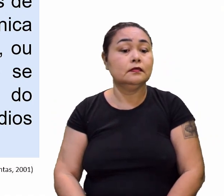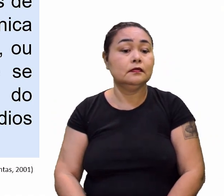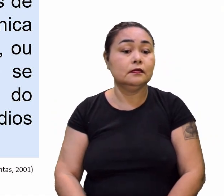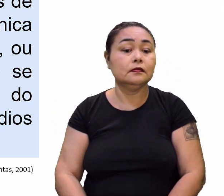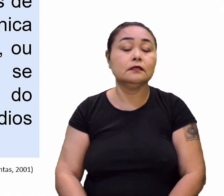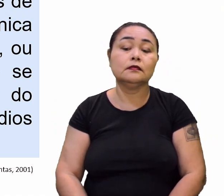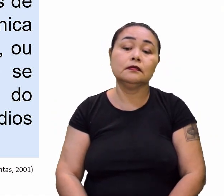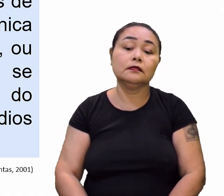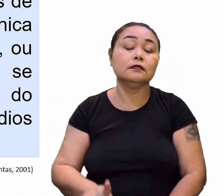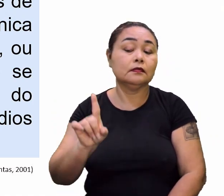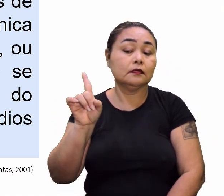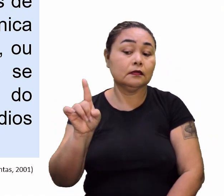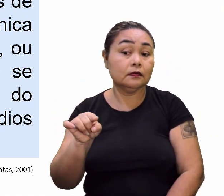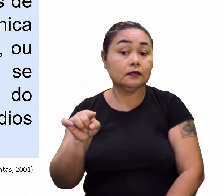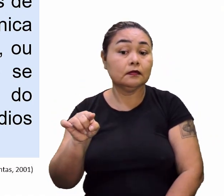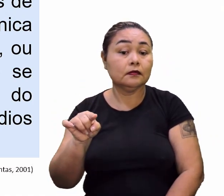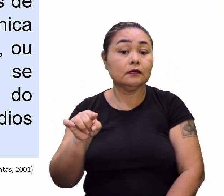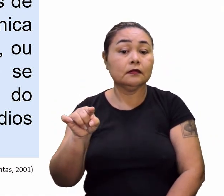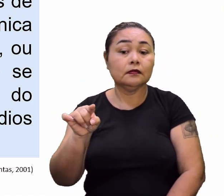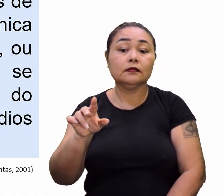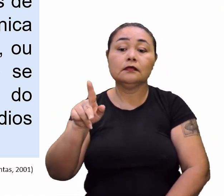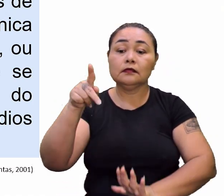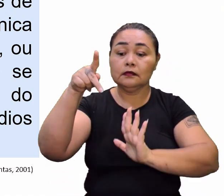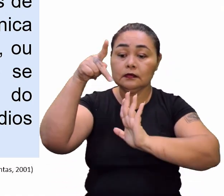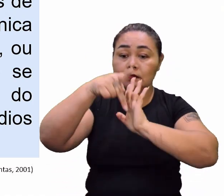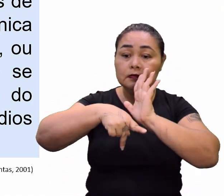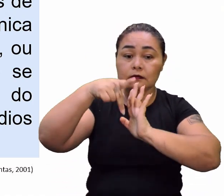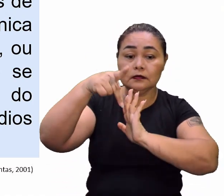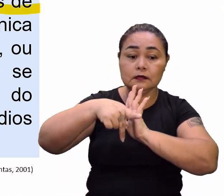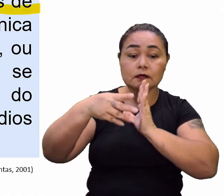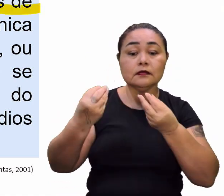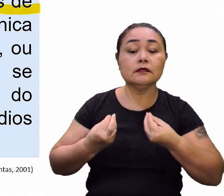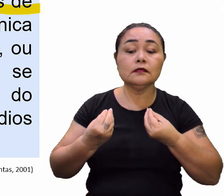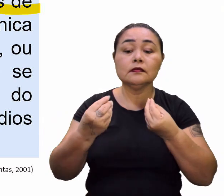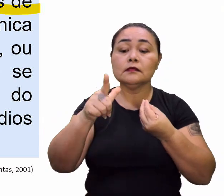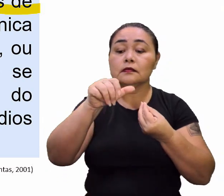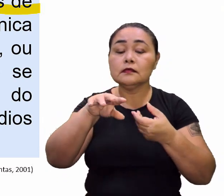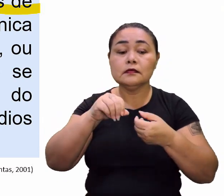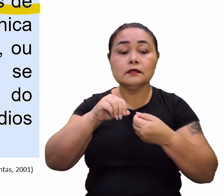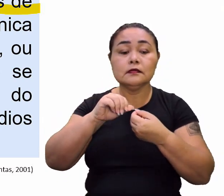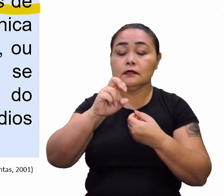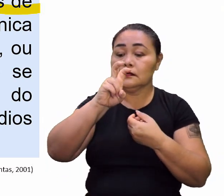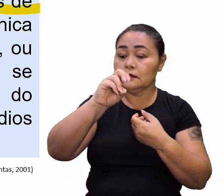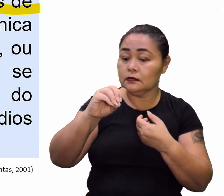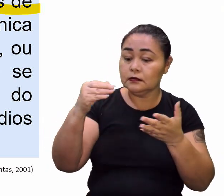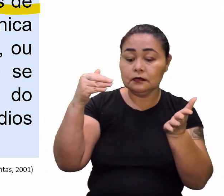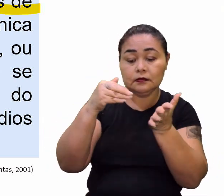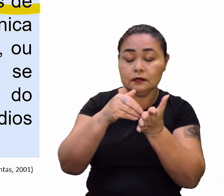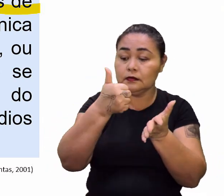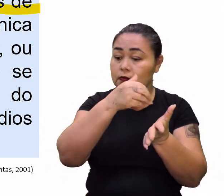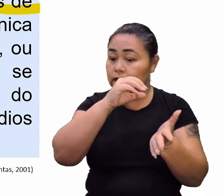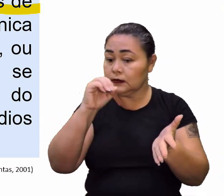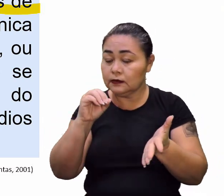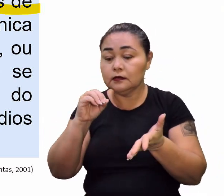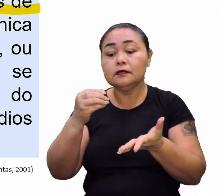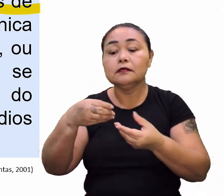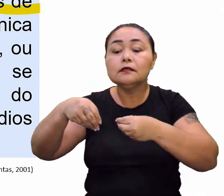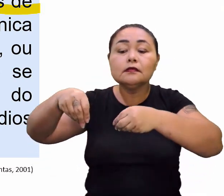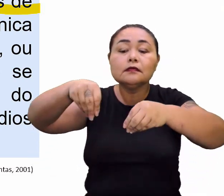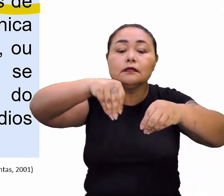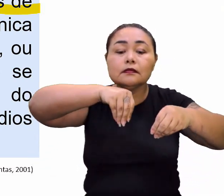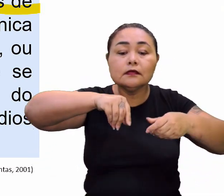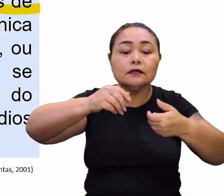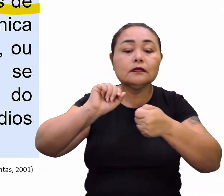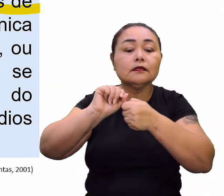É isso, Rogério? Exatamente. Então, esses projetos, eles concediam lotes, né, de 50 a 100 hectares,